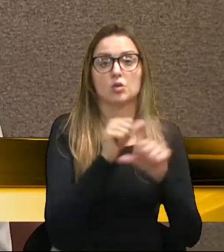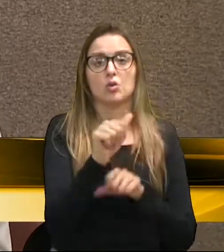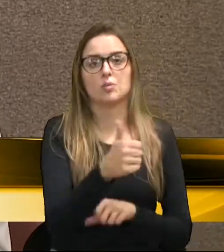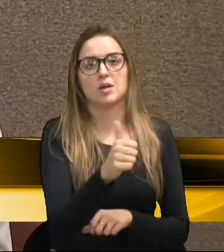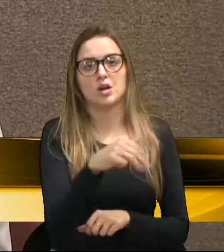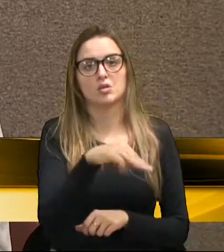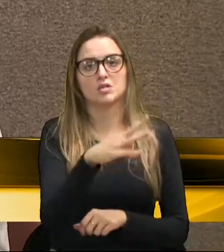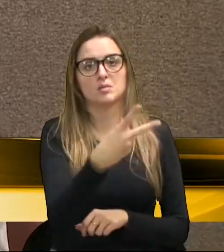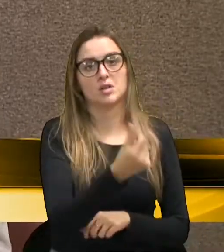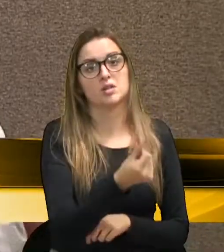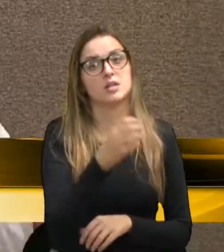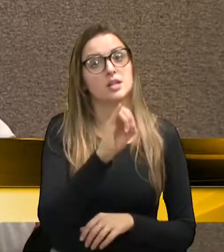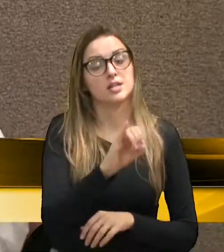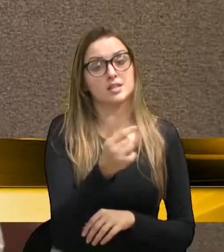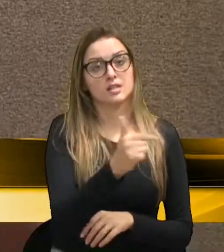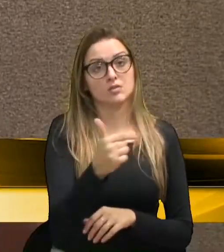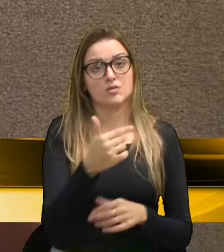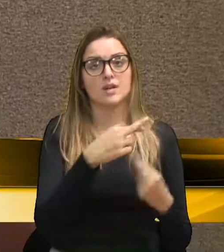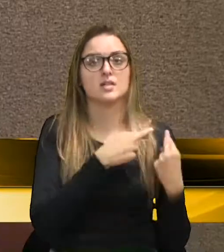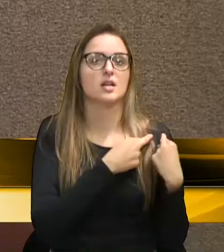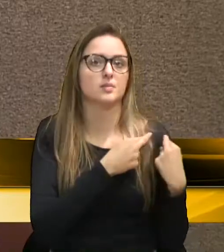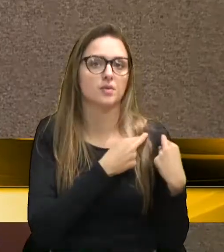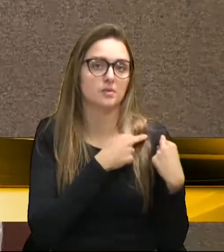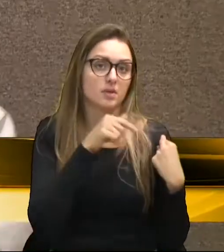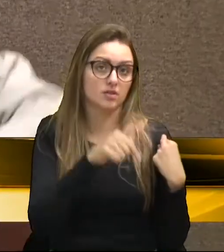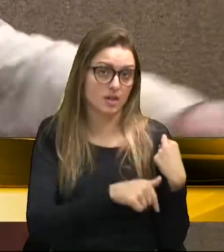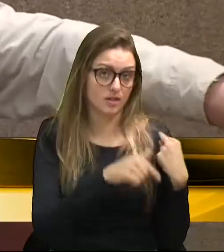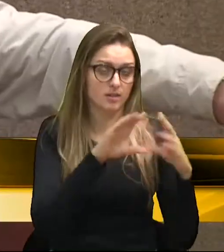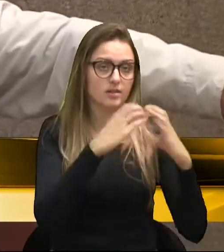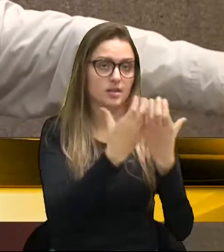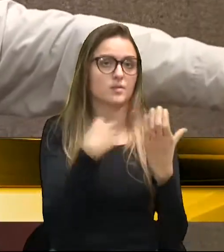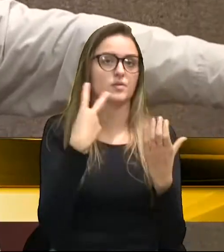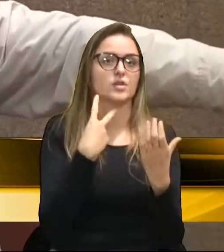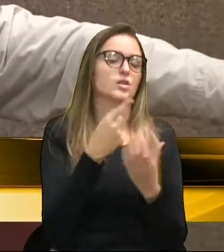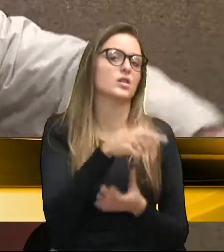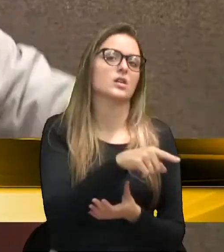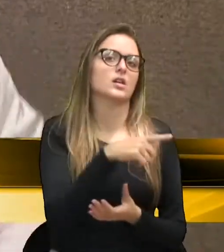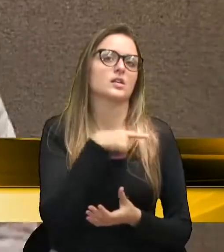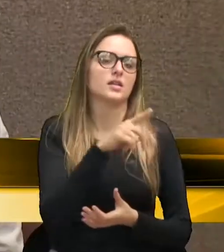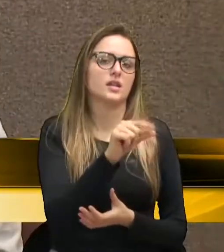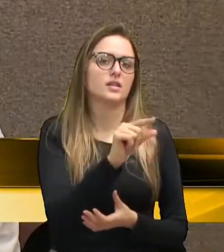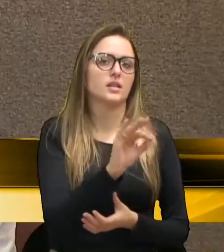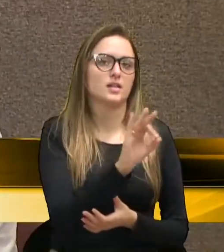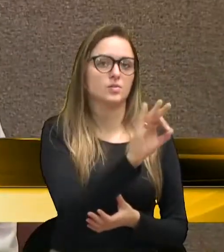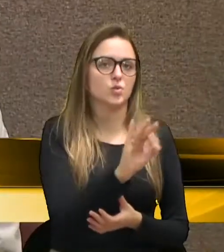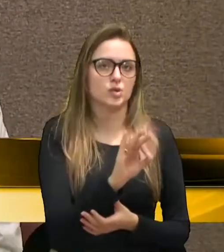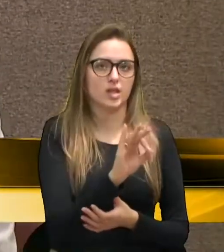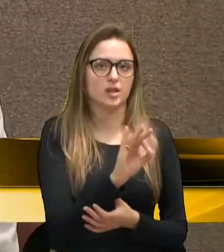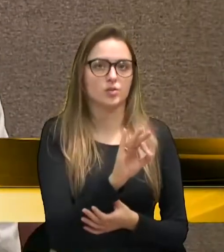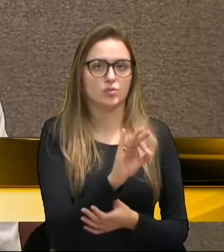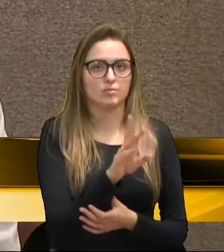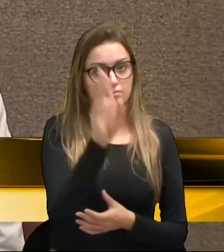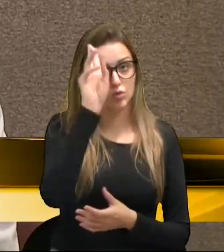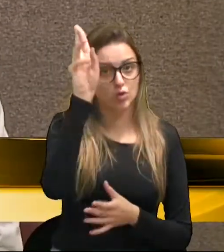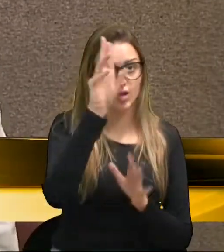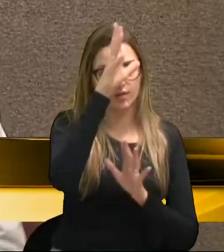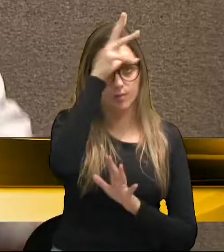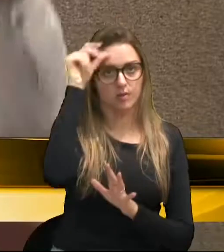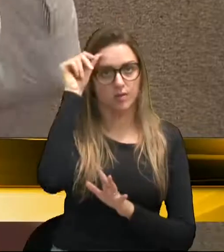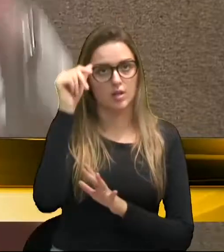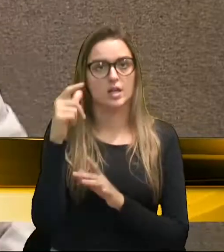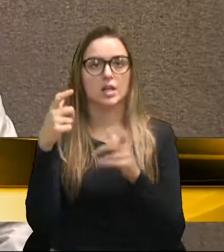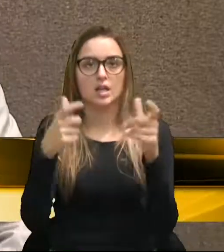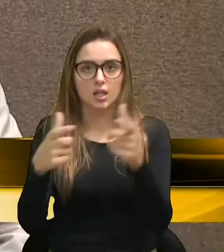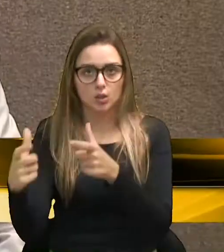a responsabilidade desta casa, o gabinete teria 10%. E aqueles setores que